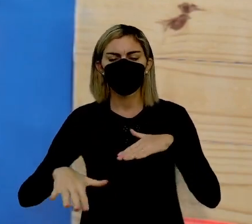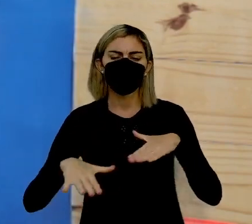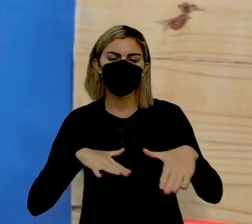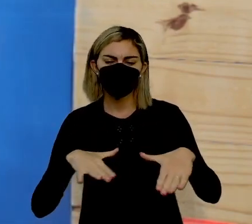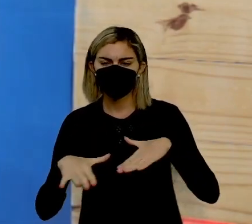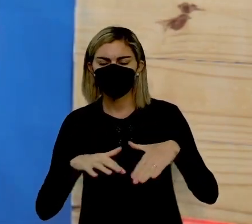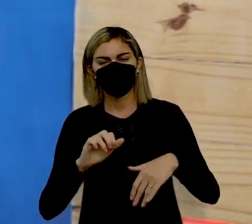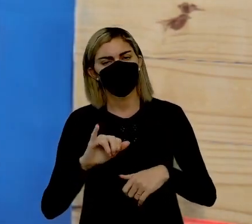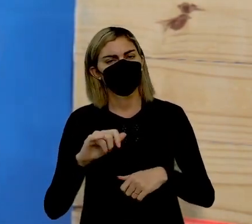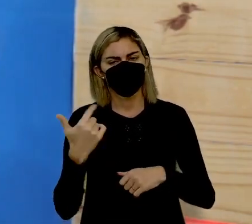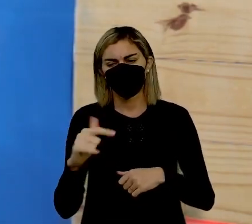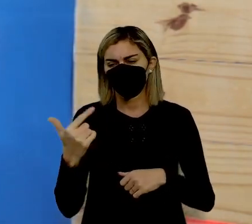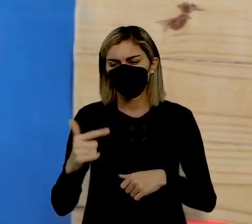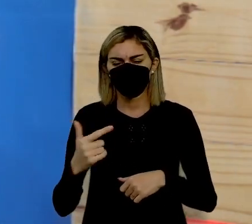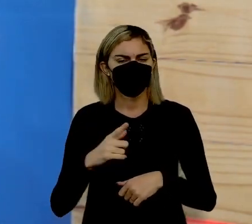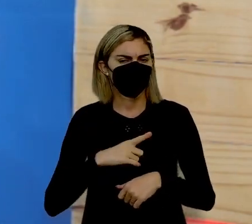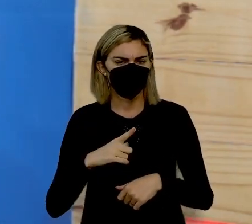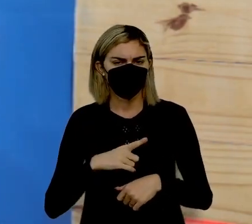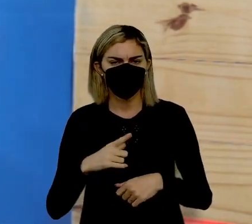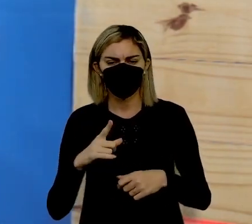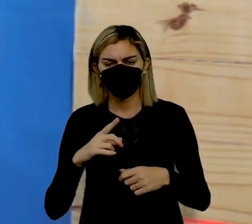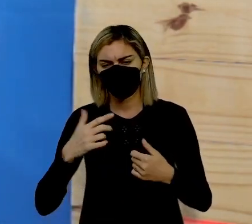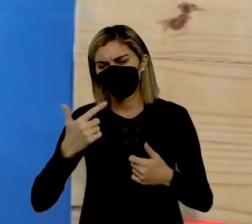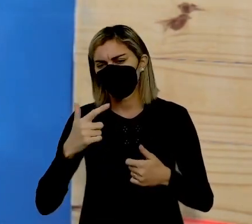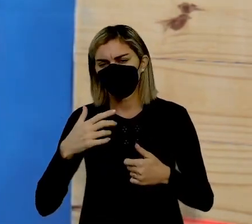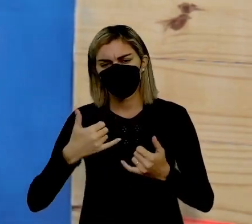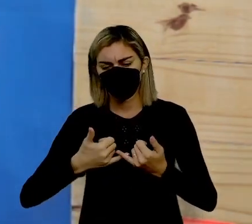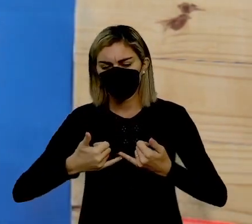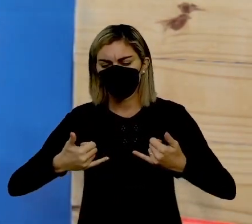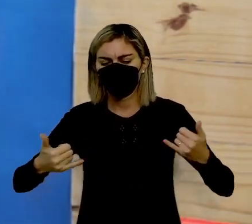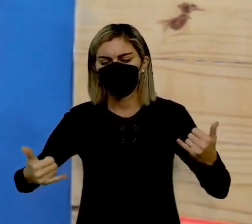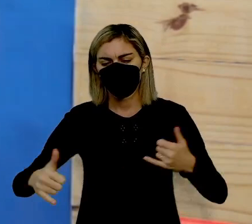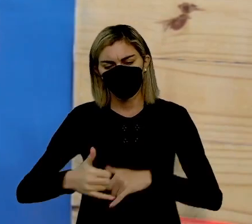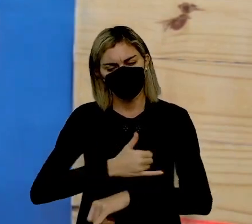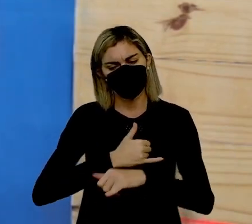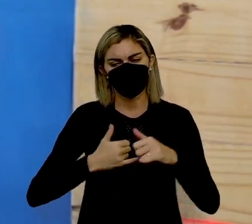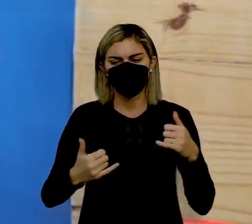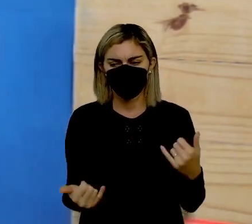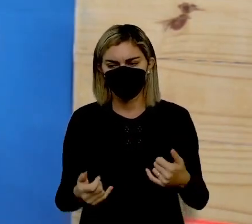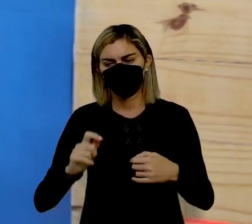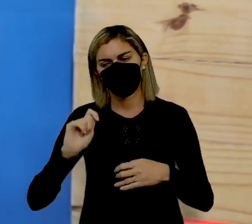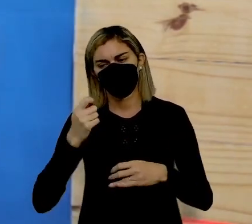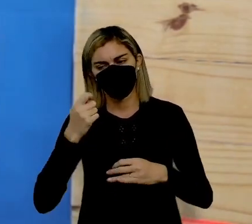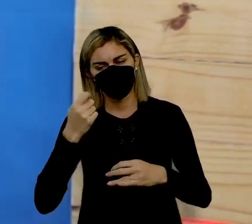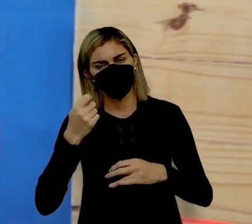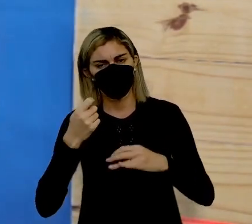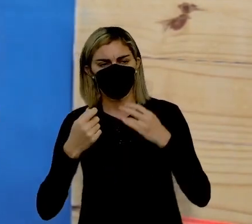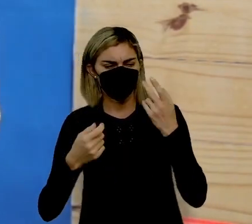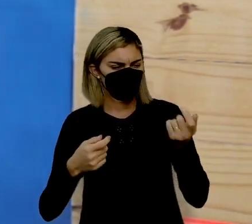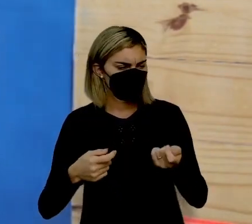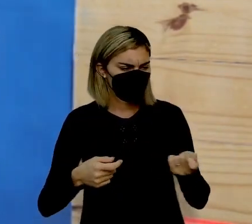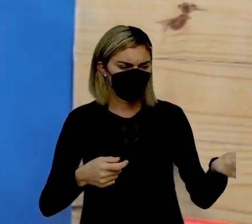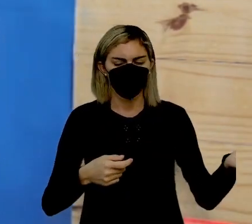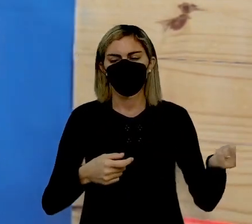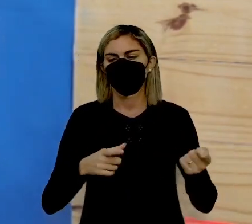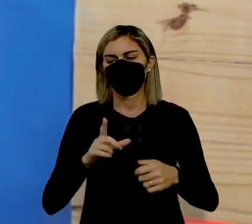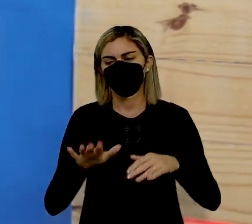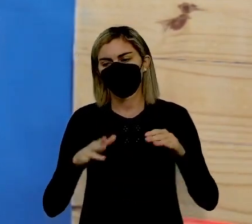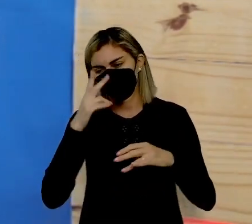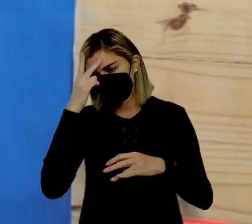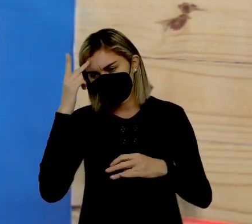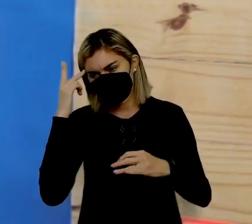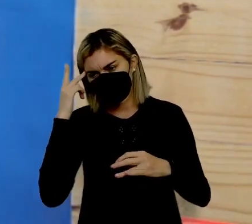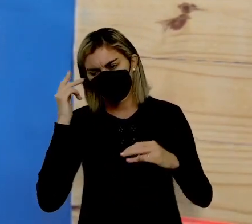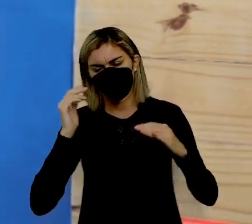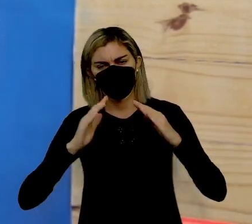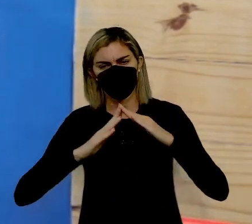Se não tiver DDP, não tem corrente elétrica. É por isso que aquela chave, aquela tomada, que às vezes a pessoa vai fazer um serviço na